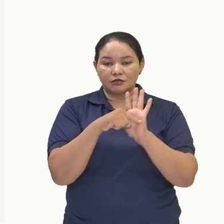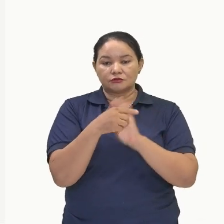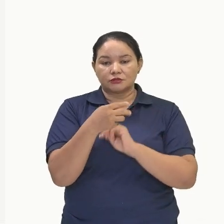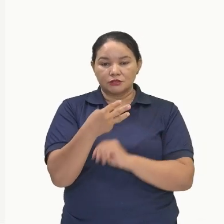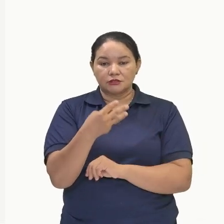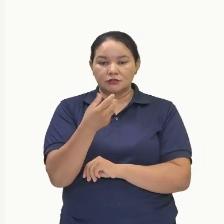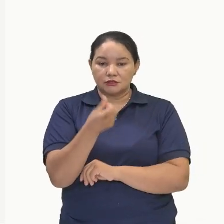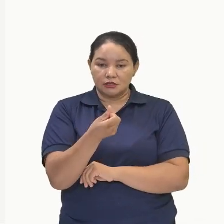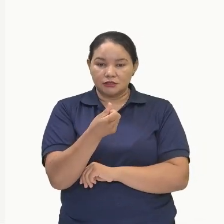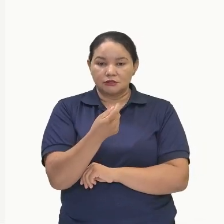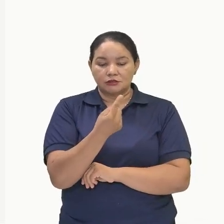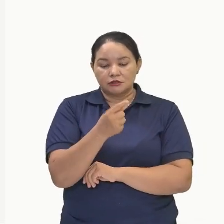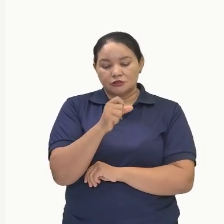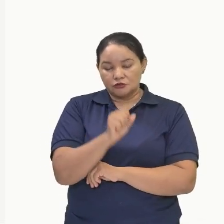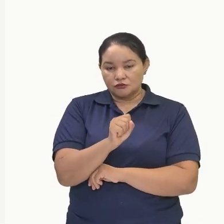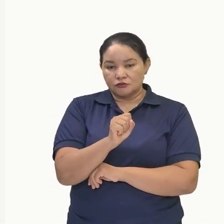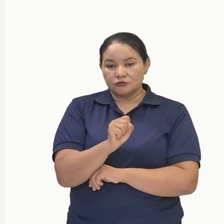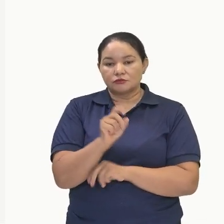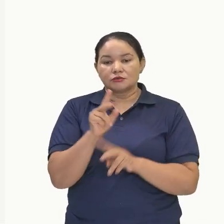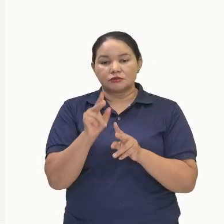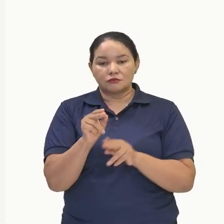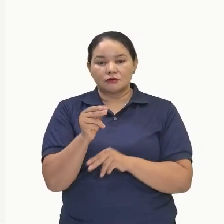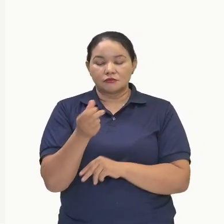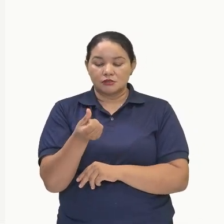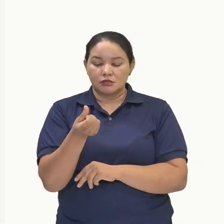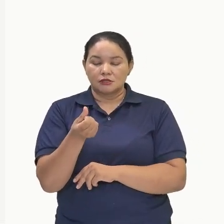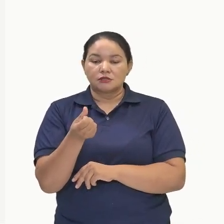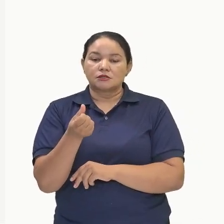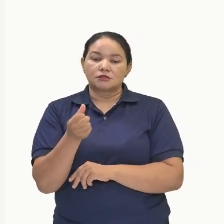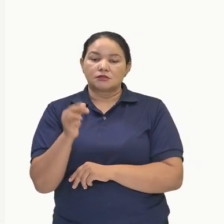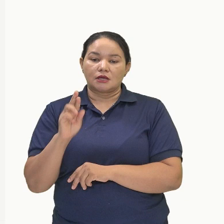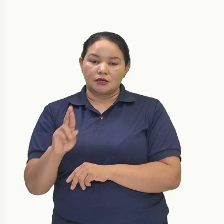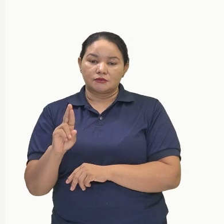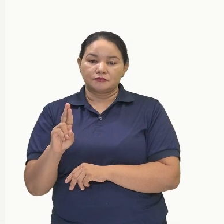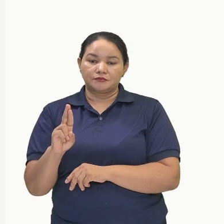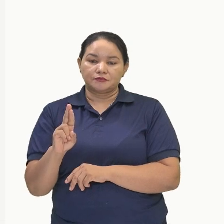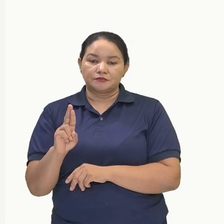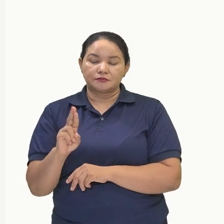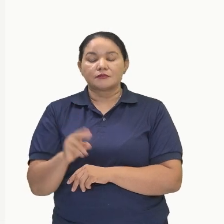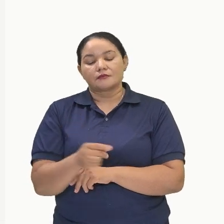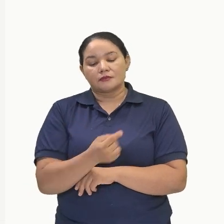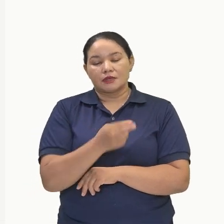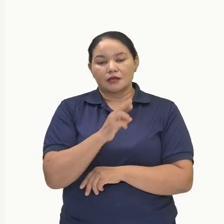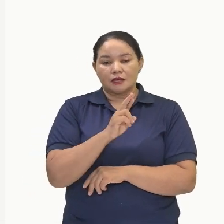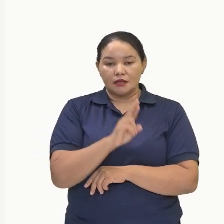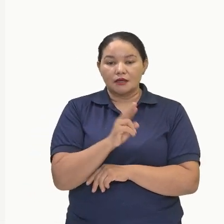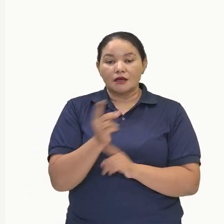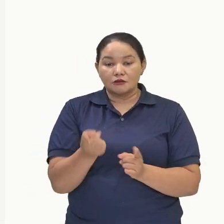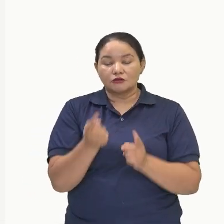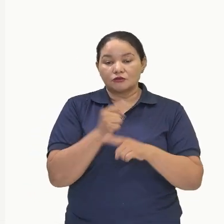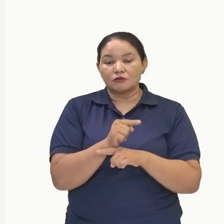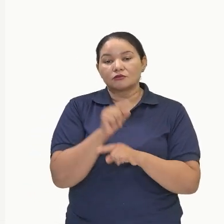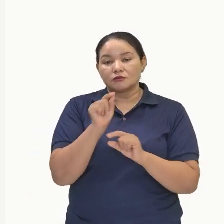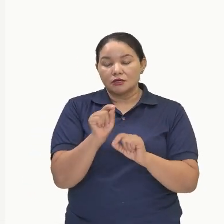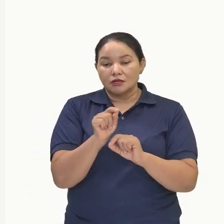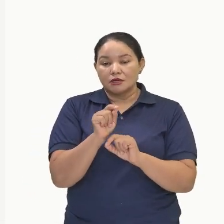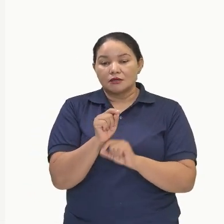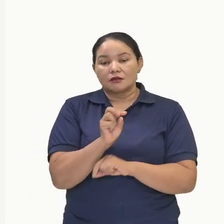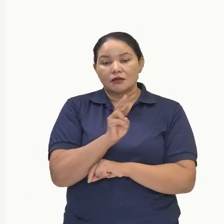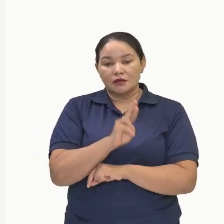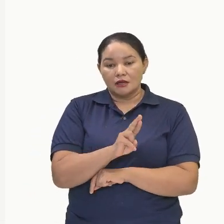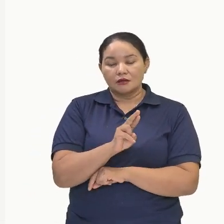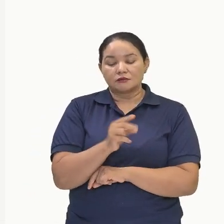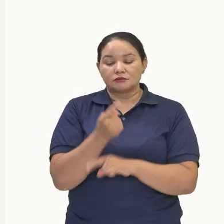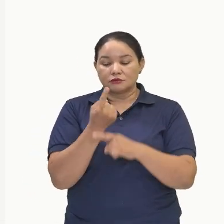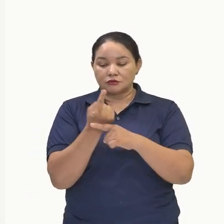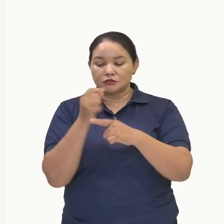é 18, igual ao que ficou no segundo membro, que é 6R. Logo, a resistência interna é 18 dividido por